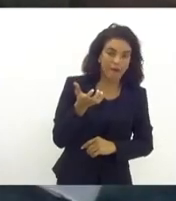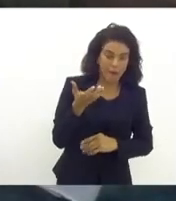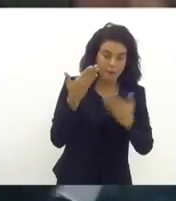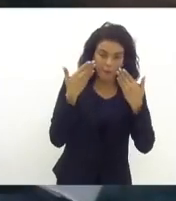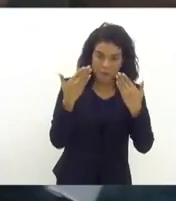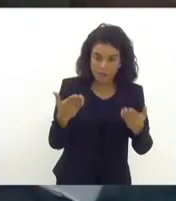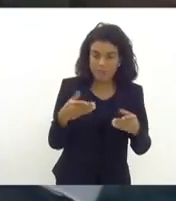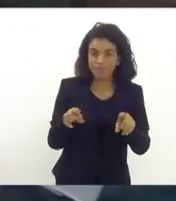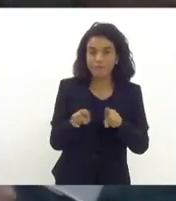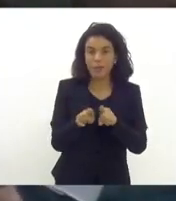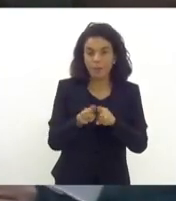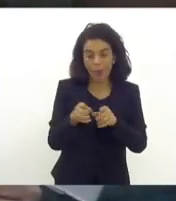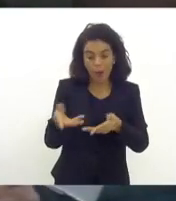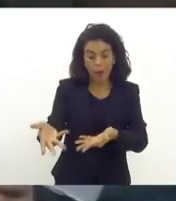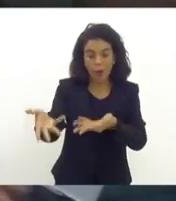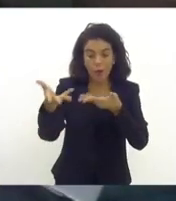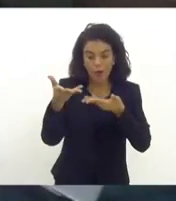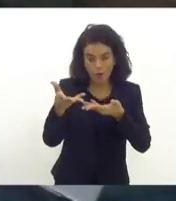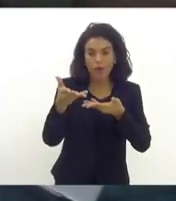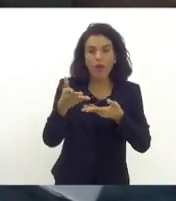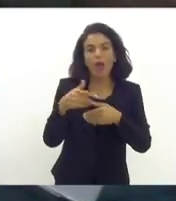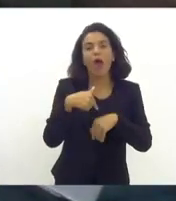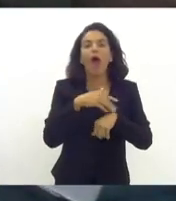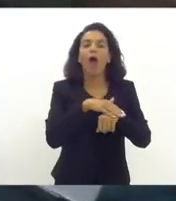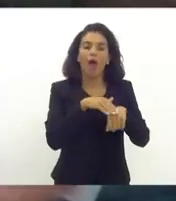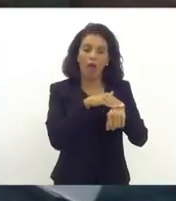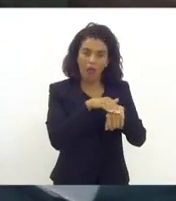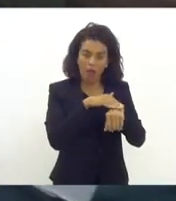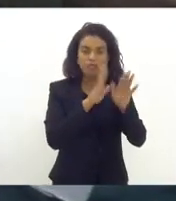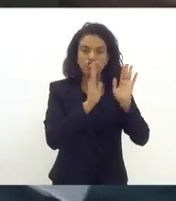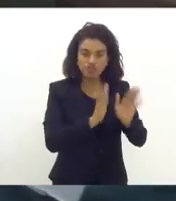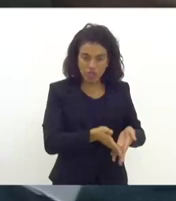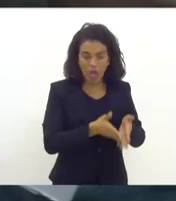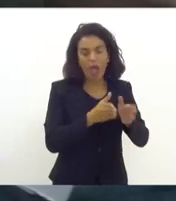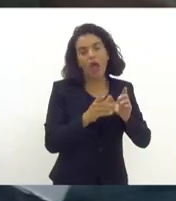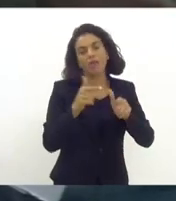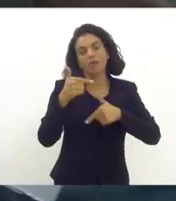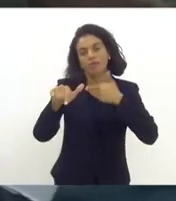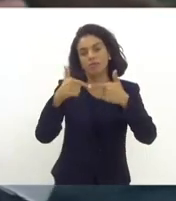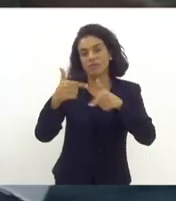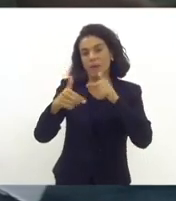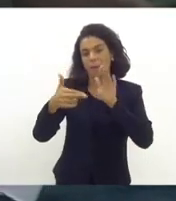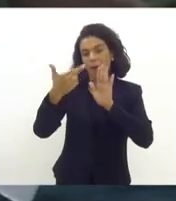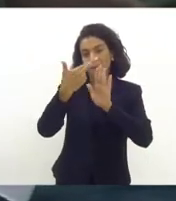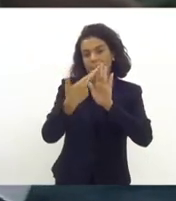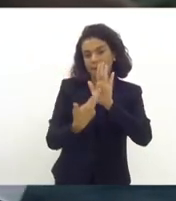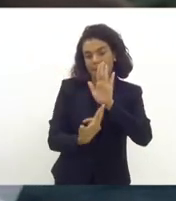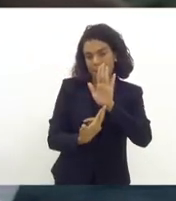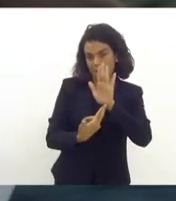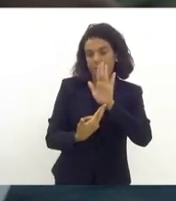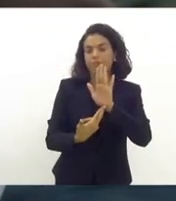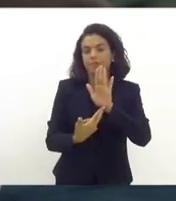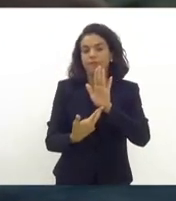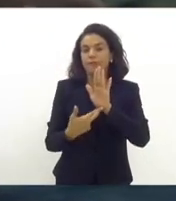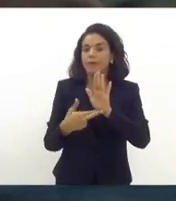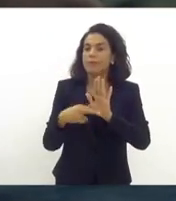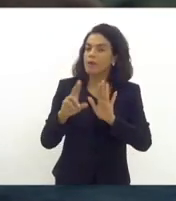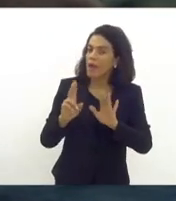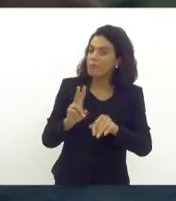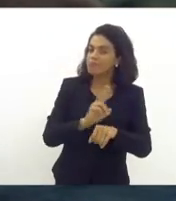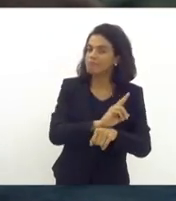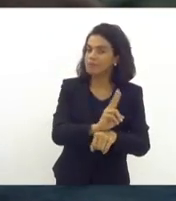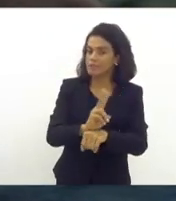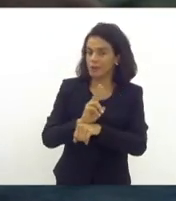nos colocar neste lugar e depois então trabalhar as normativas necessárias para que seja mantida de segurança